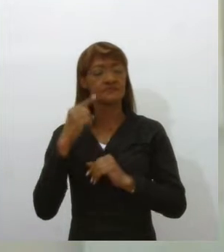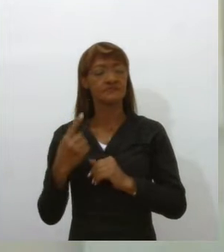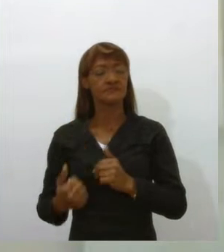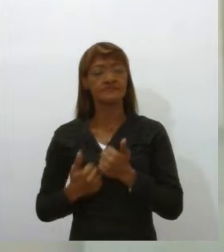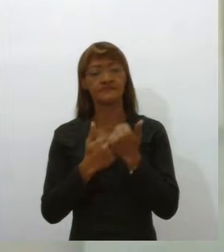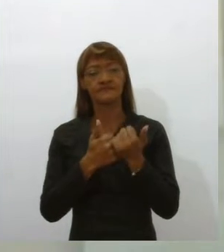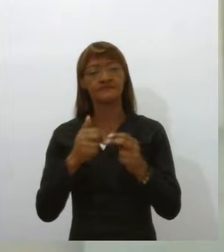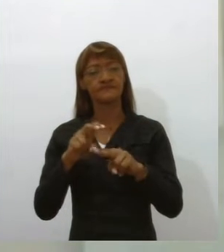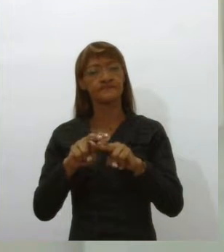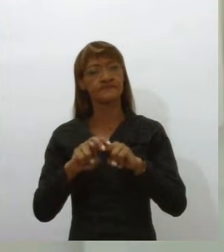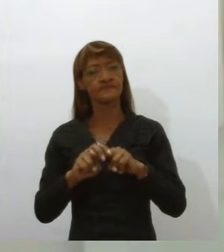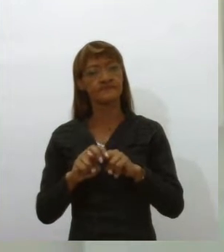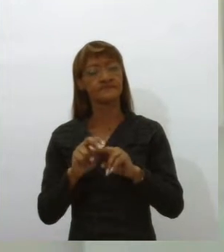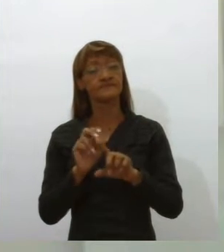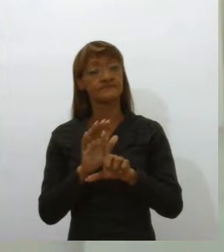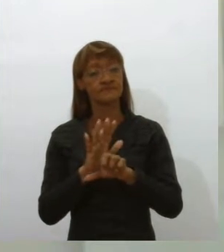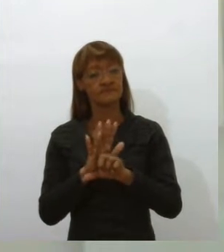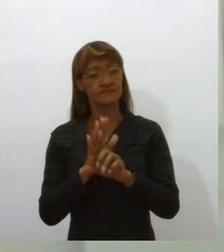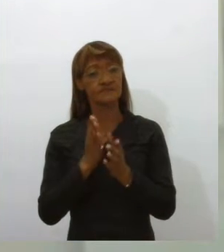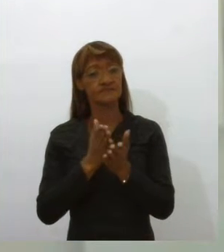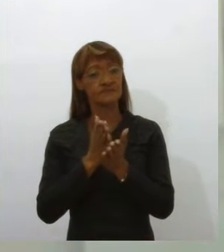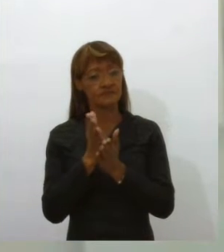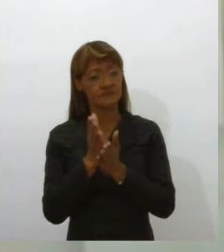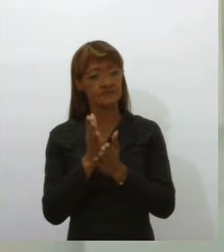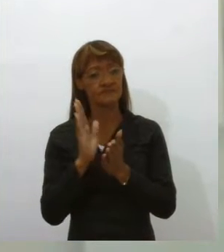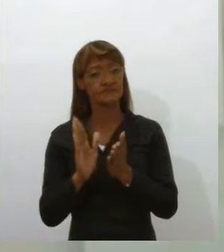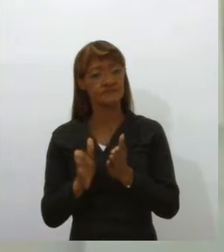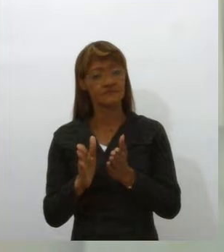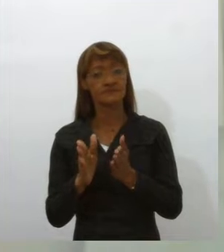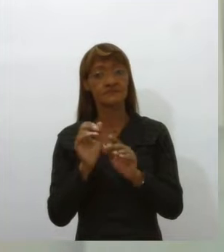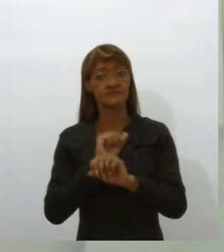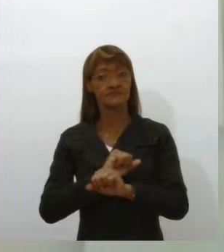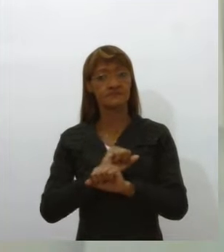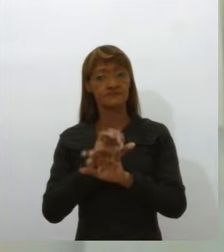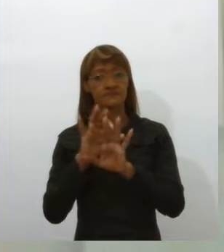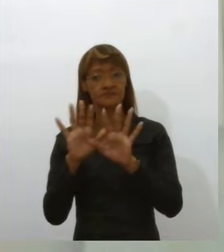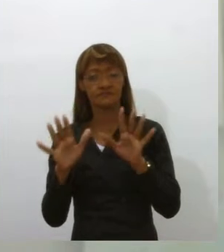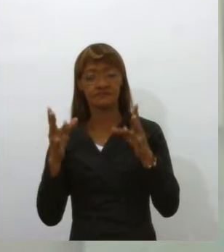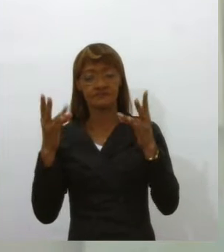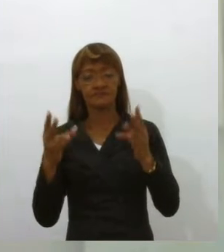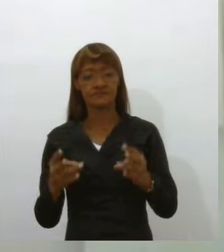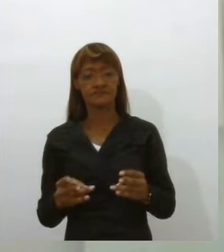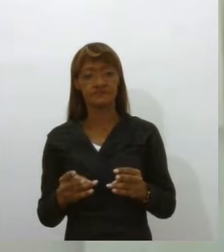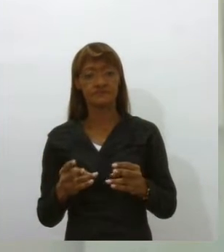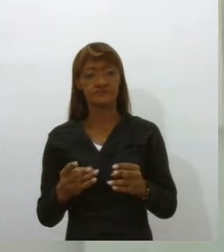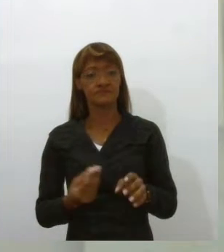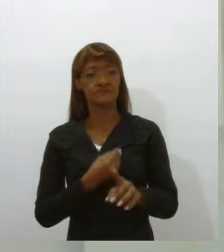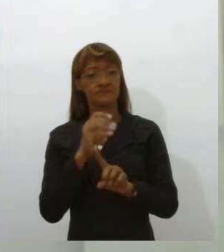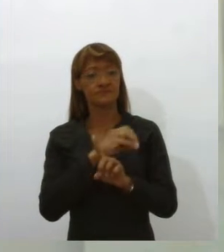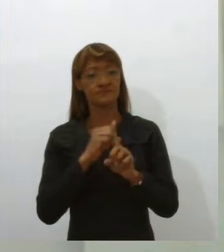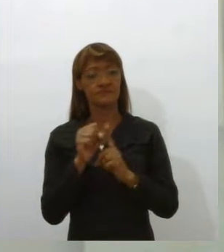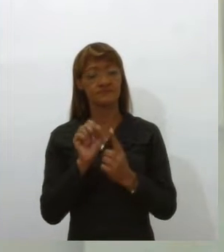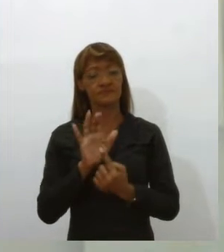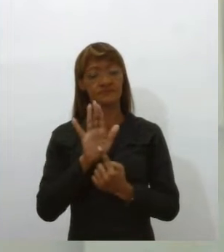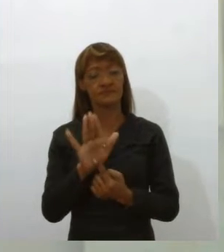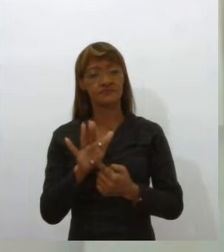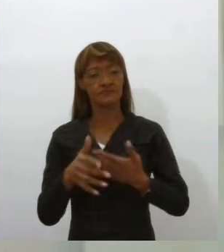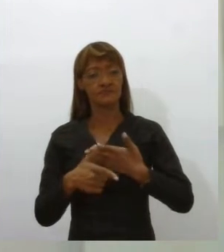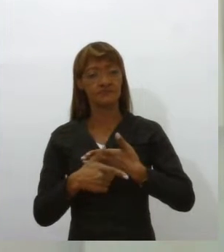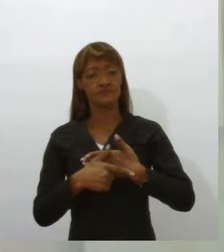lei estadual foi aprovada ainda para prestar mais esclarecimentos para a sociedade e mostrar o papel da